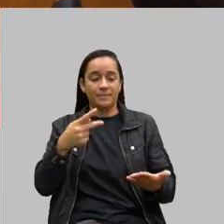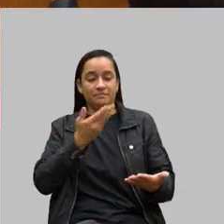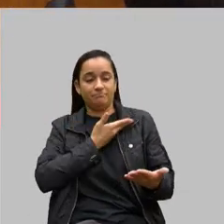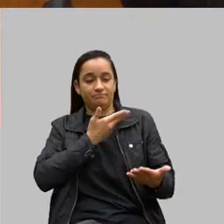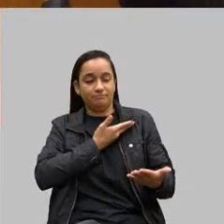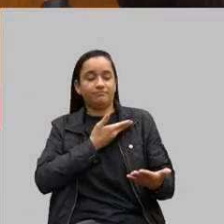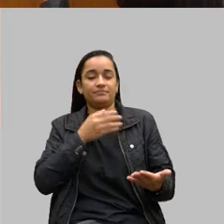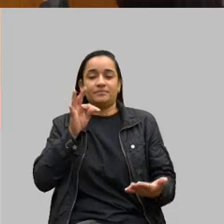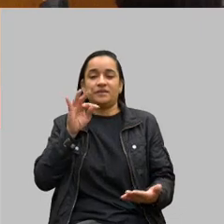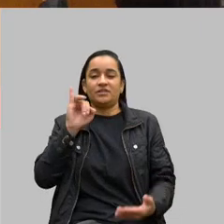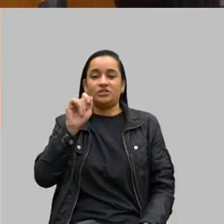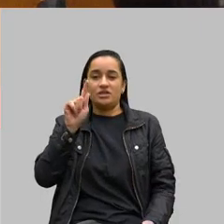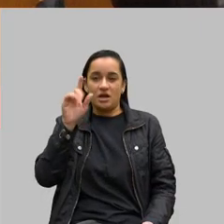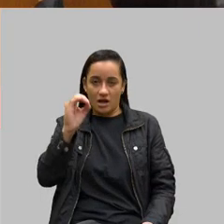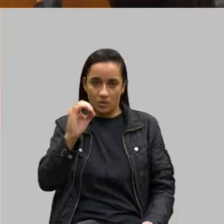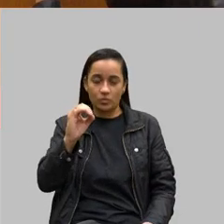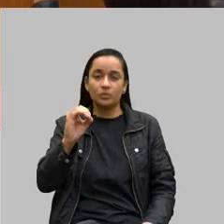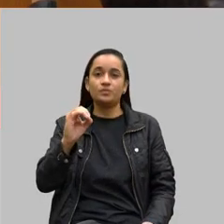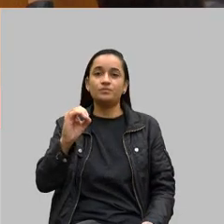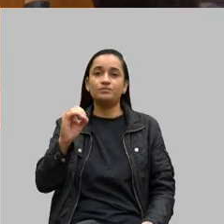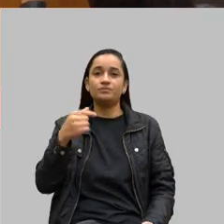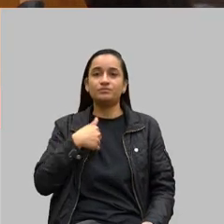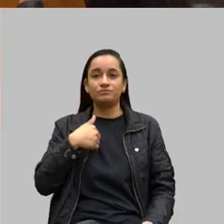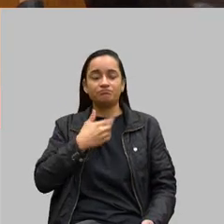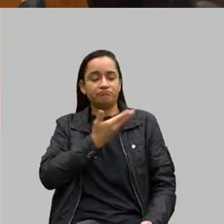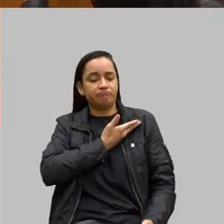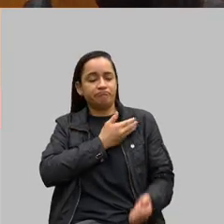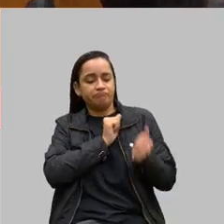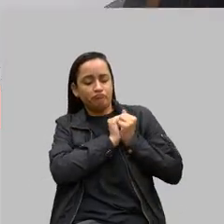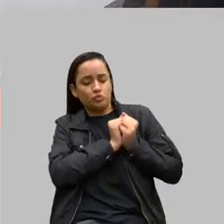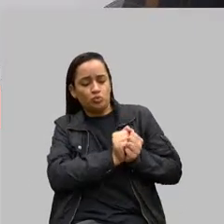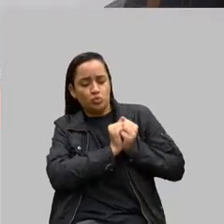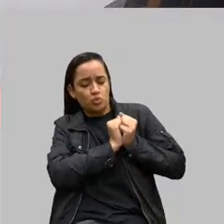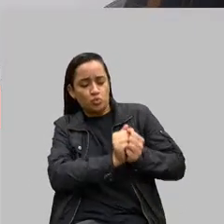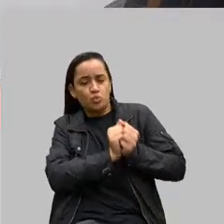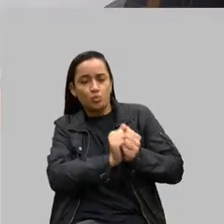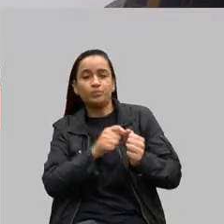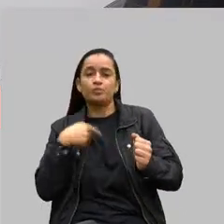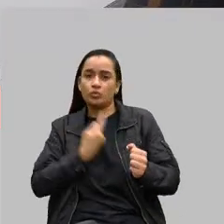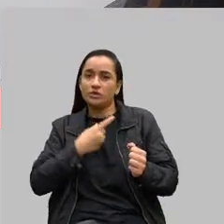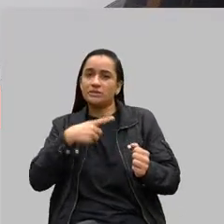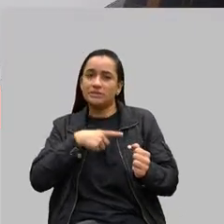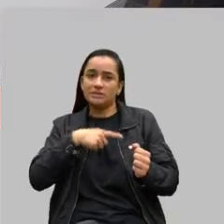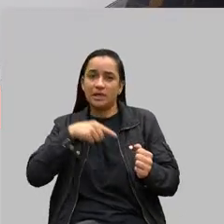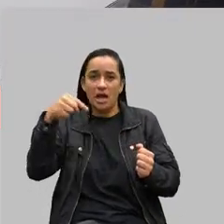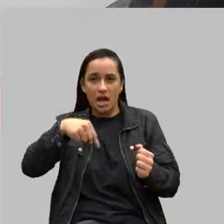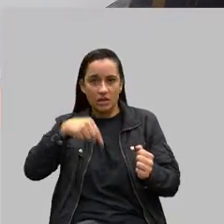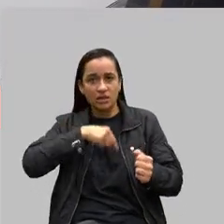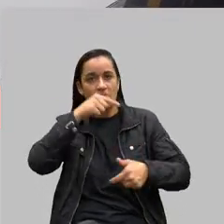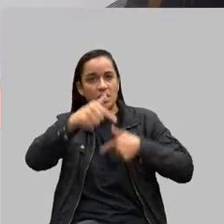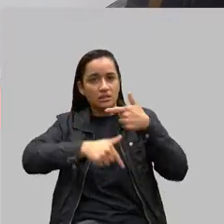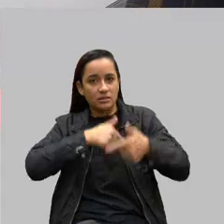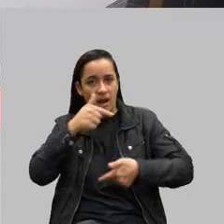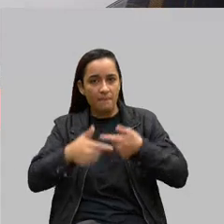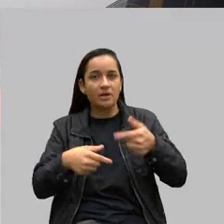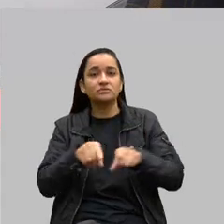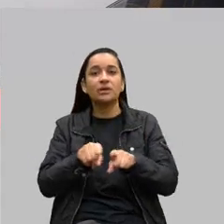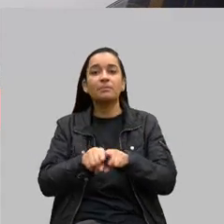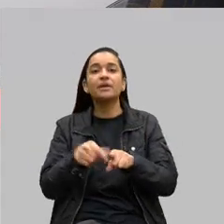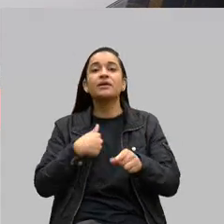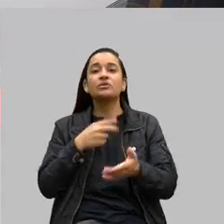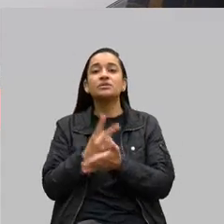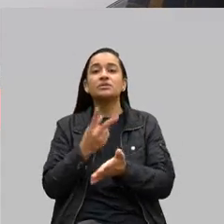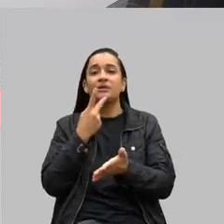que a o companheirismo aqui que a gente tem tido nas comissões nos trabalhos aqui eu falo que me